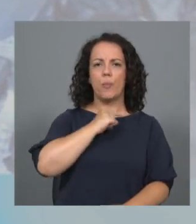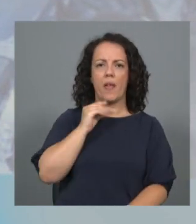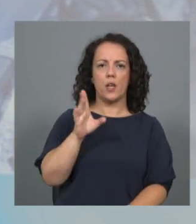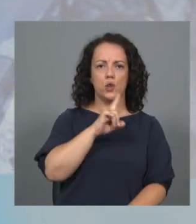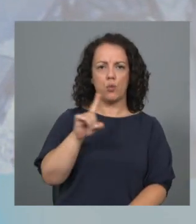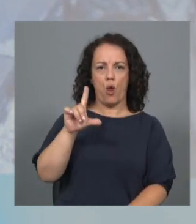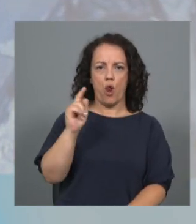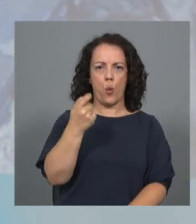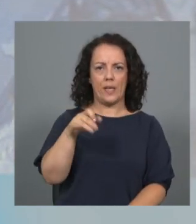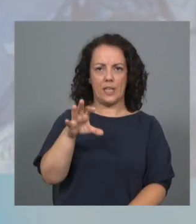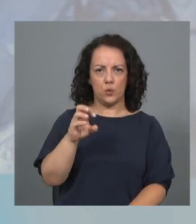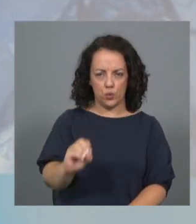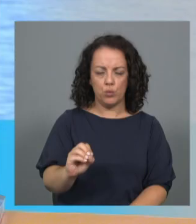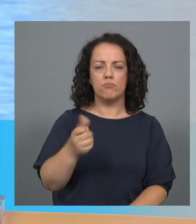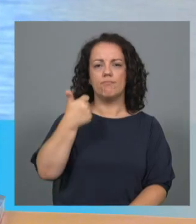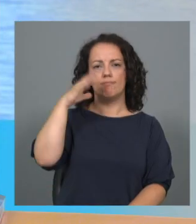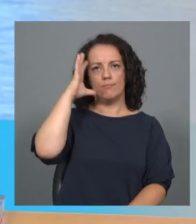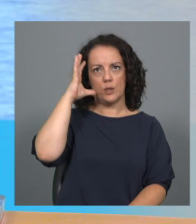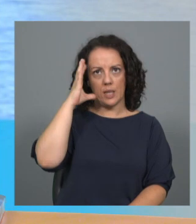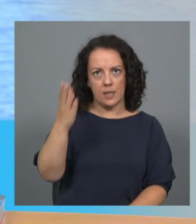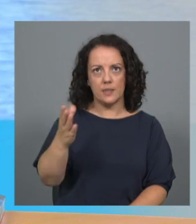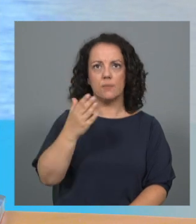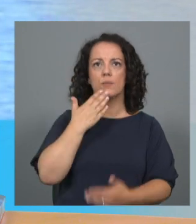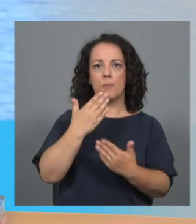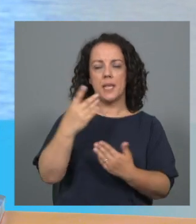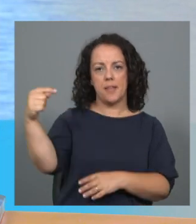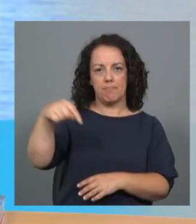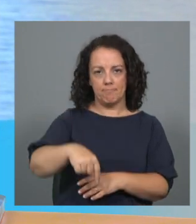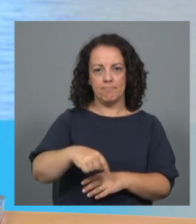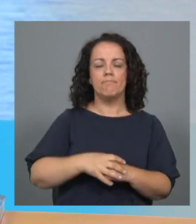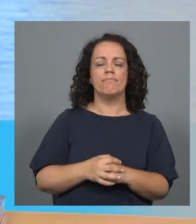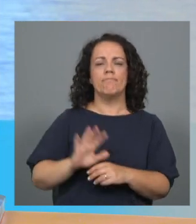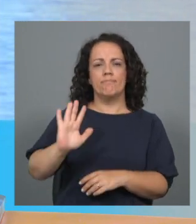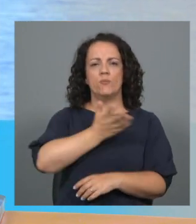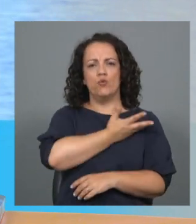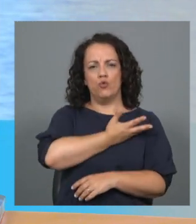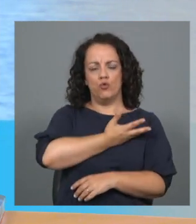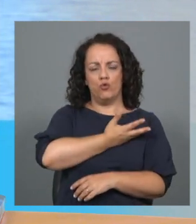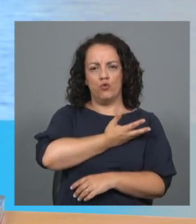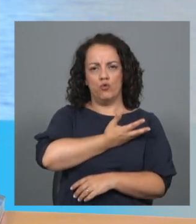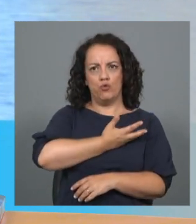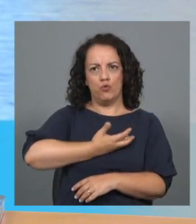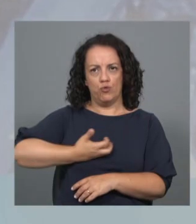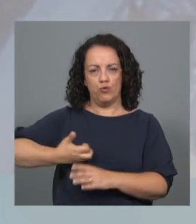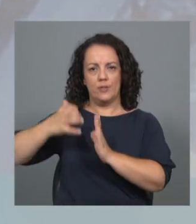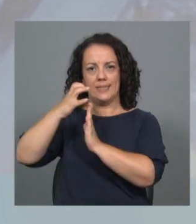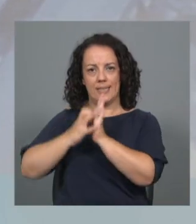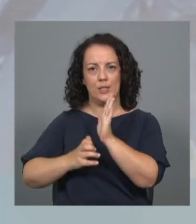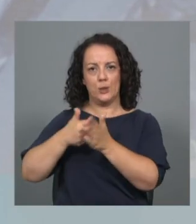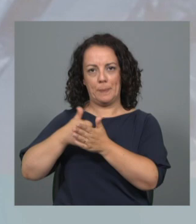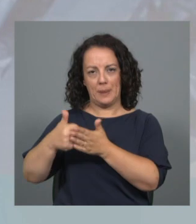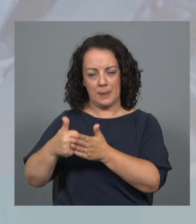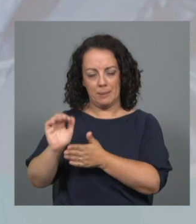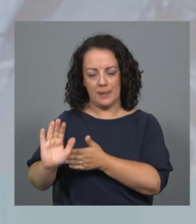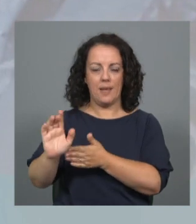que cumprimento. Muito boa tarde. Boa tarde. Obrigado por estar connosco. Já lá iremos aos textos da Bíblia, a essa análise